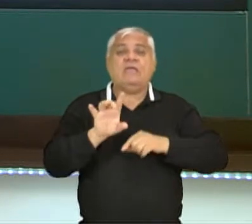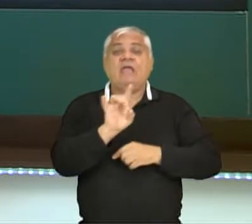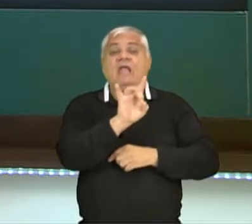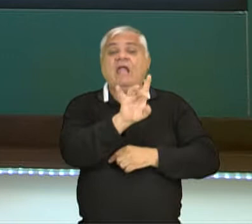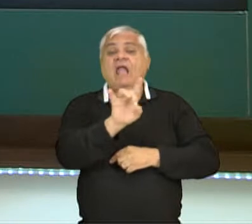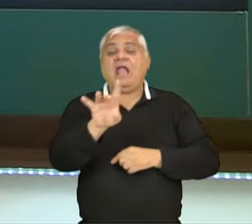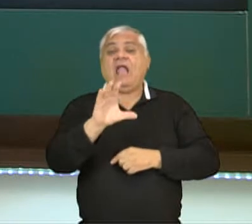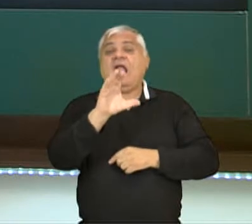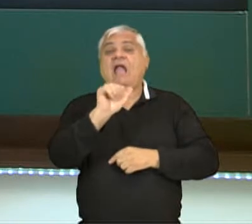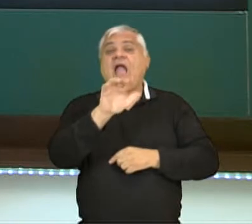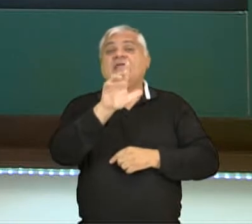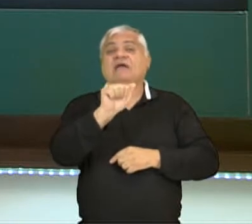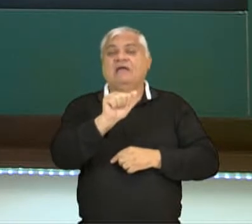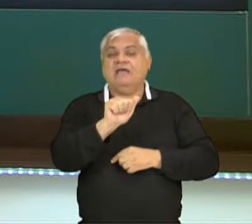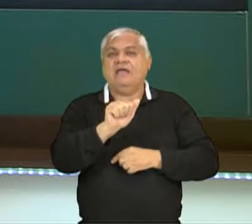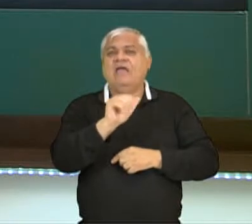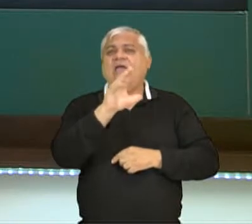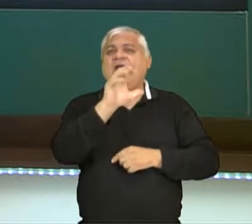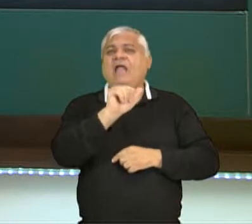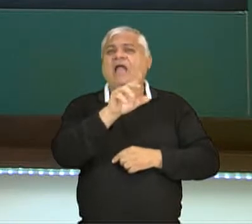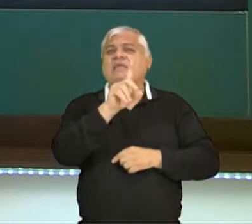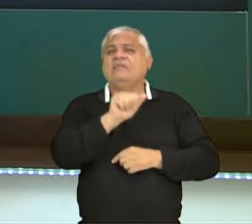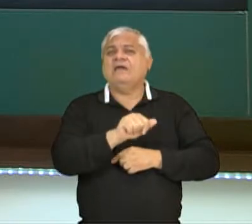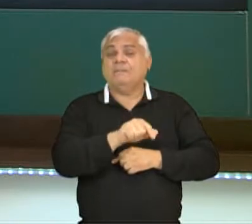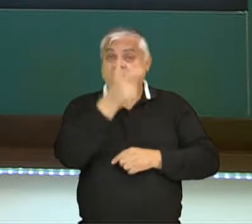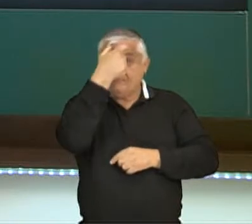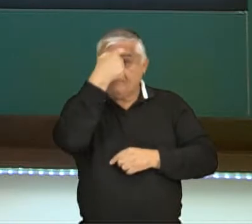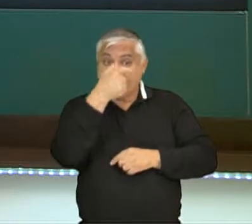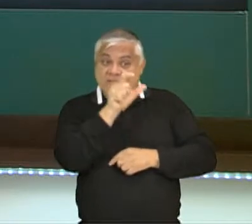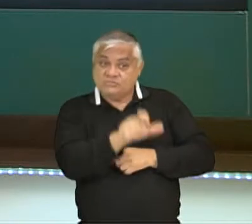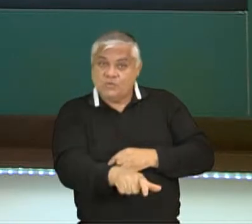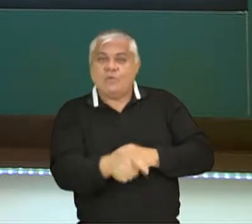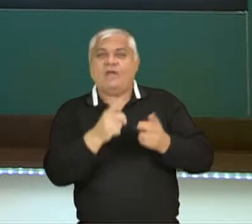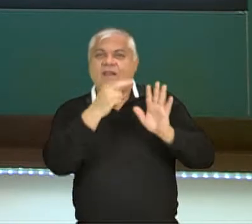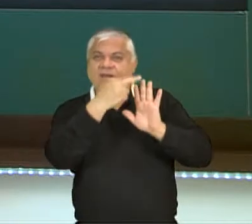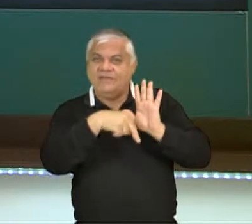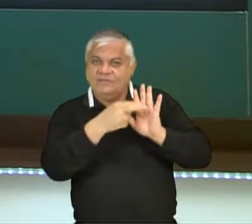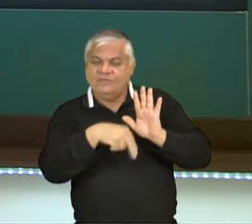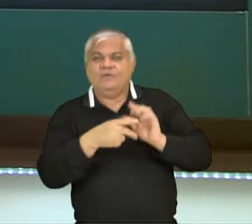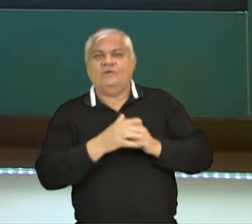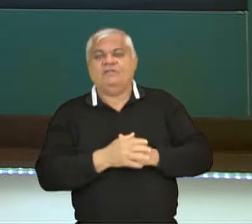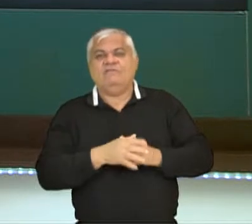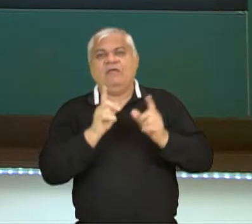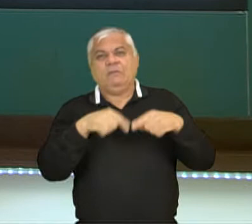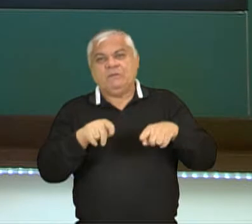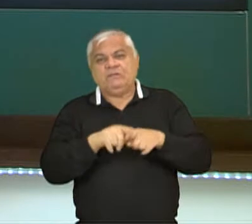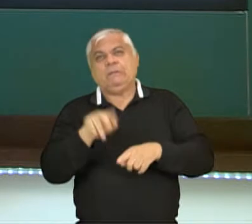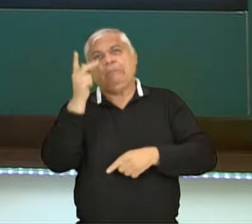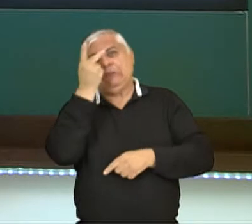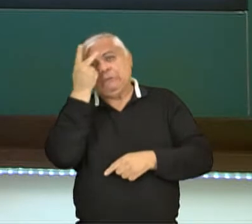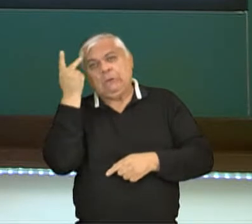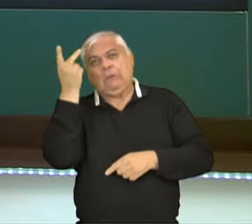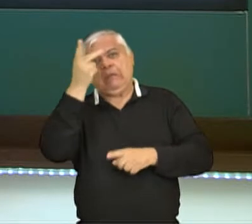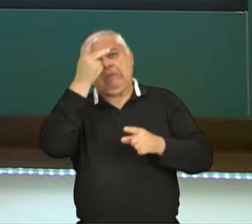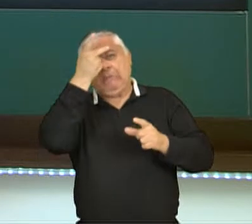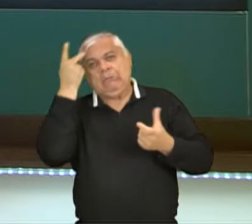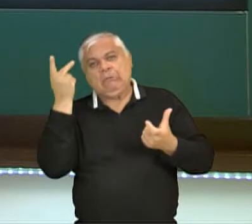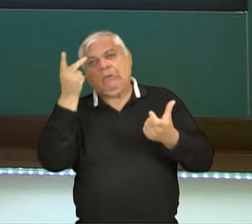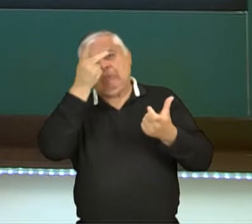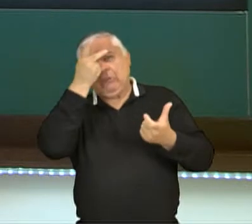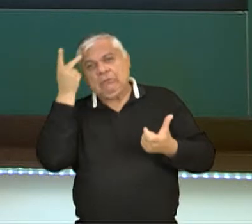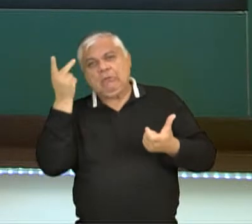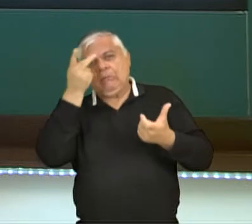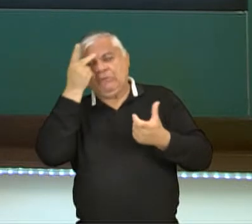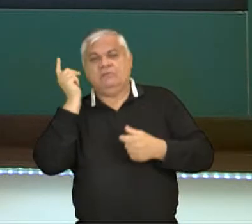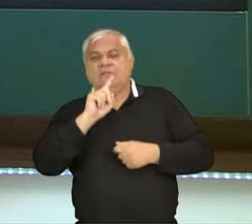um procura, cada um o quê? Cada pessoa, cada leitor. Então, para eu não ficar repetindo aqui a palavra leitor